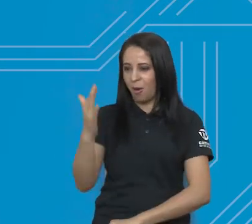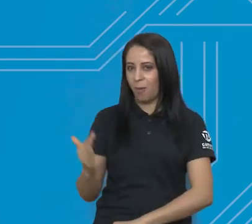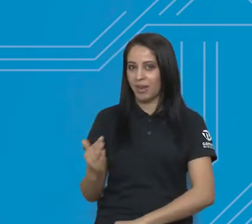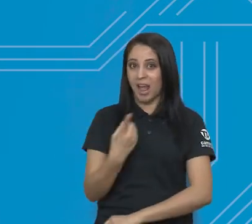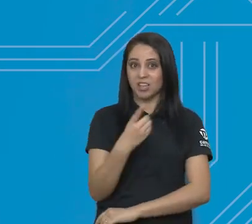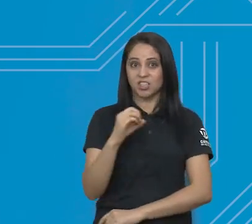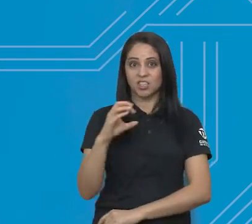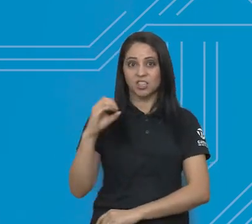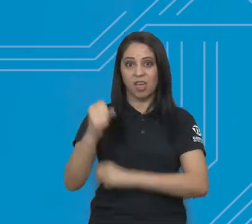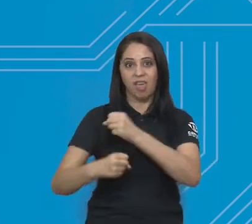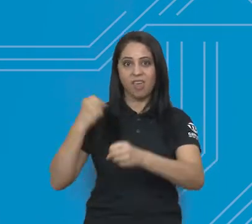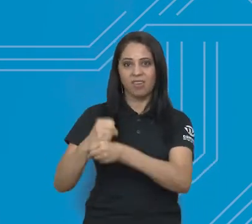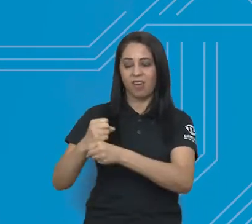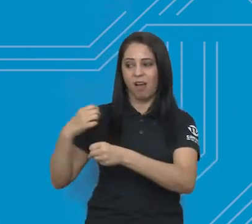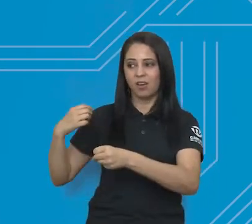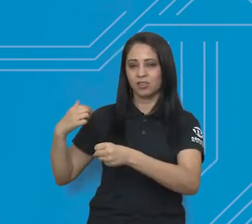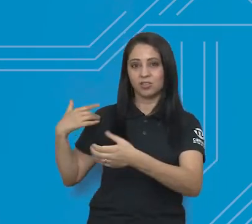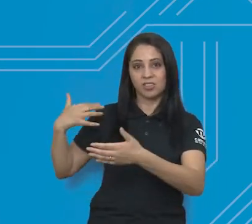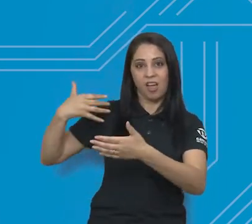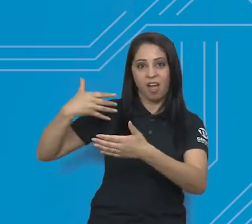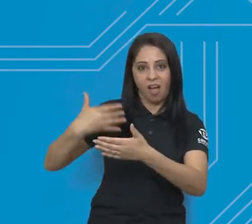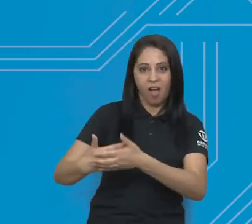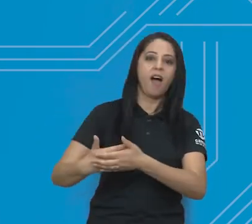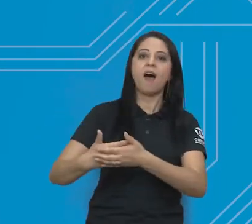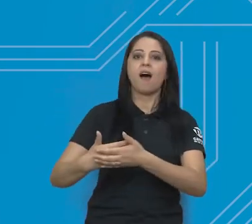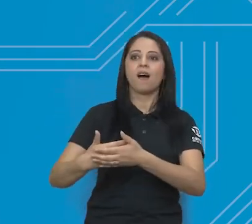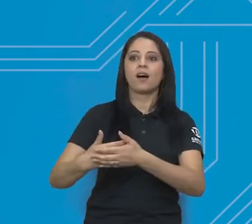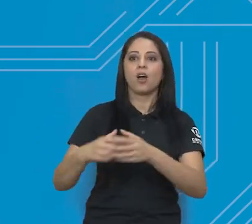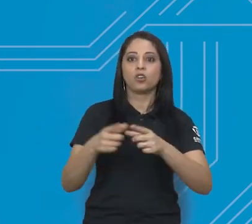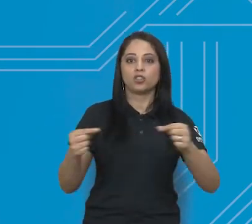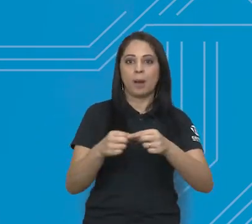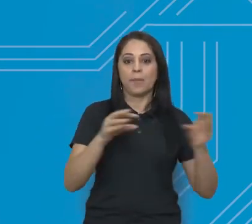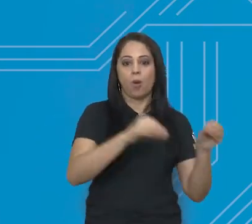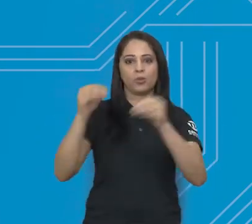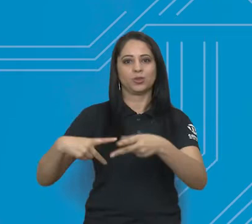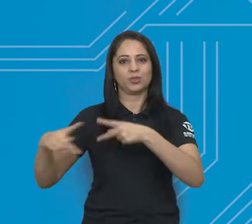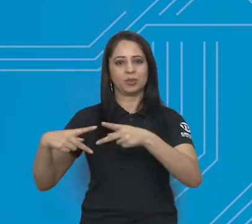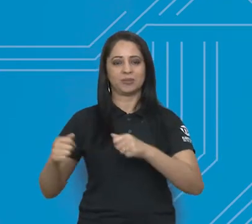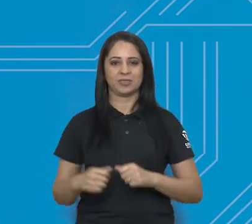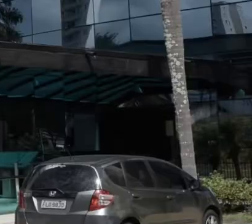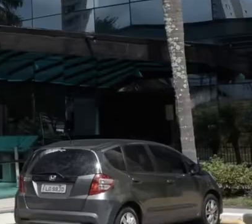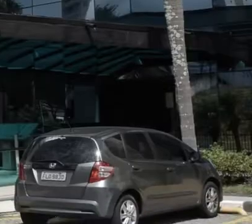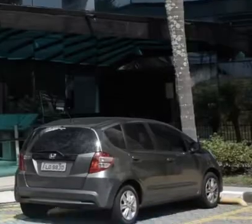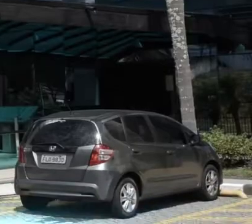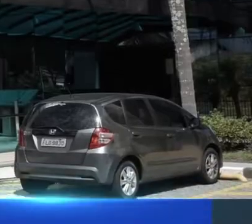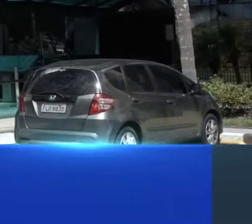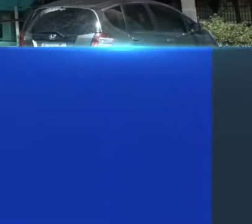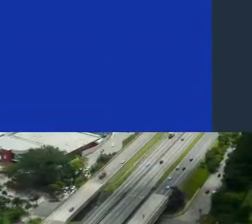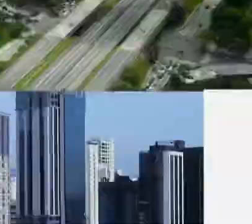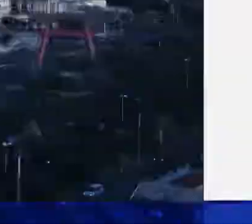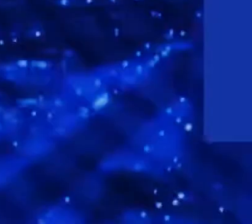os 100 anos da imigração japonesa em São José com uma cerimônia especial. É daqui a pouco.